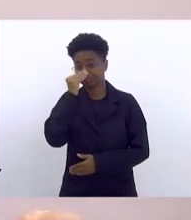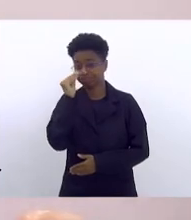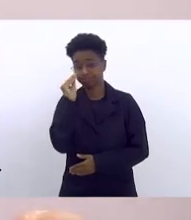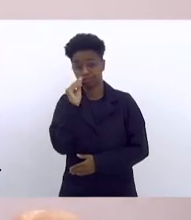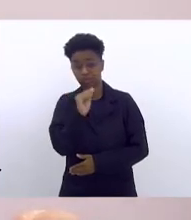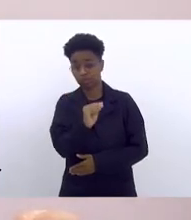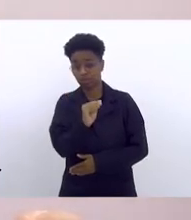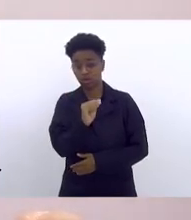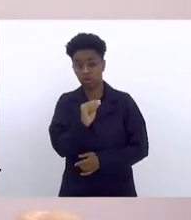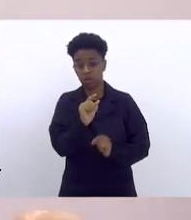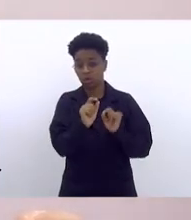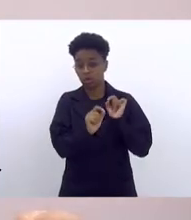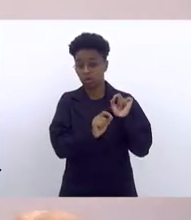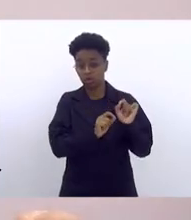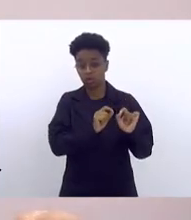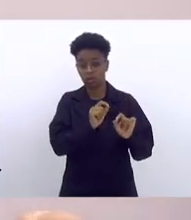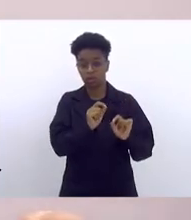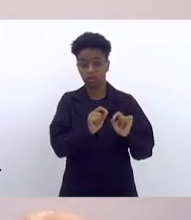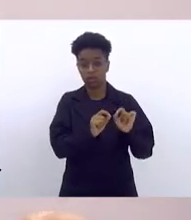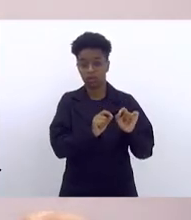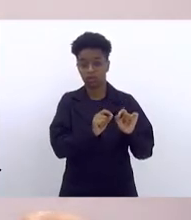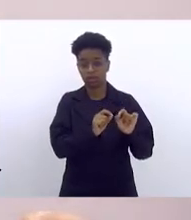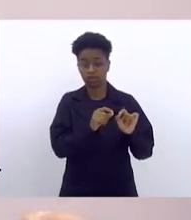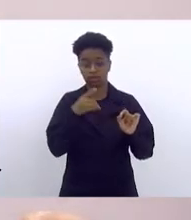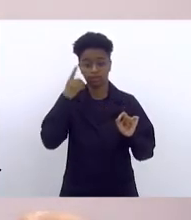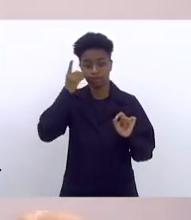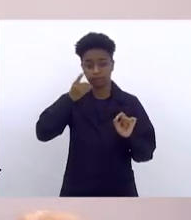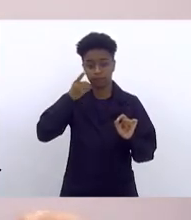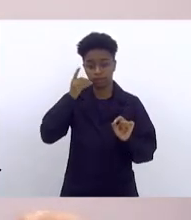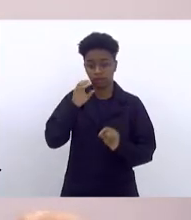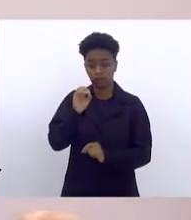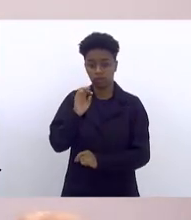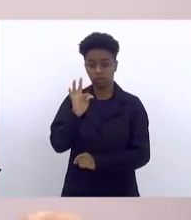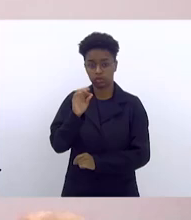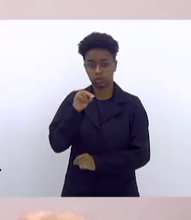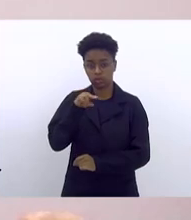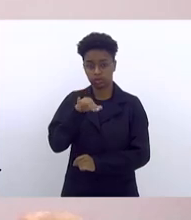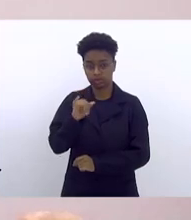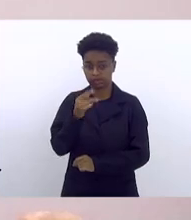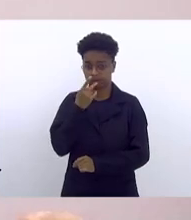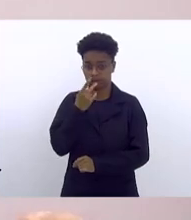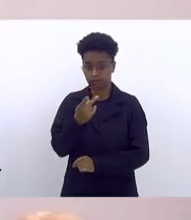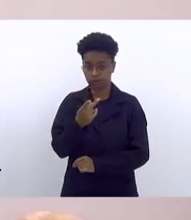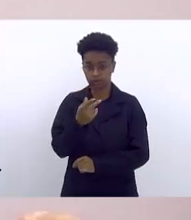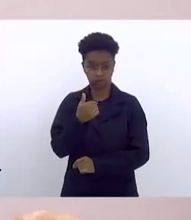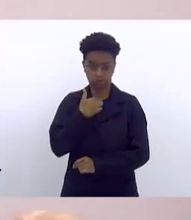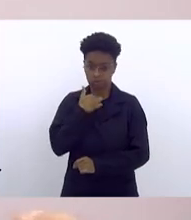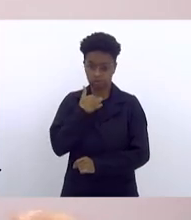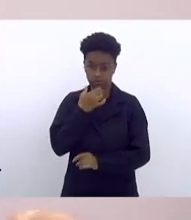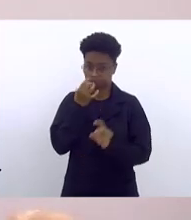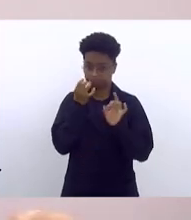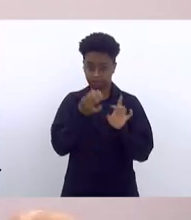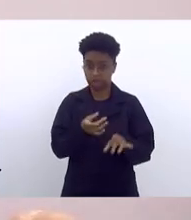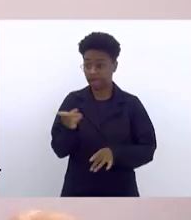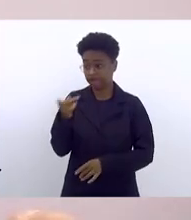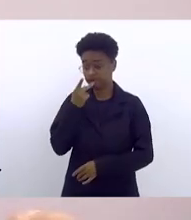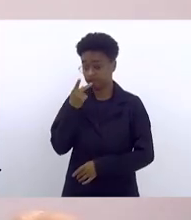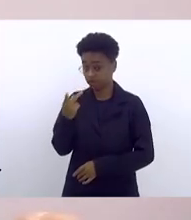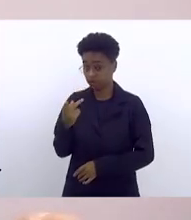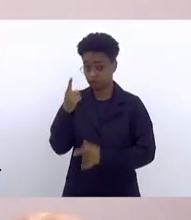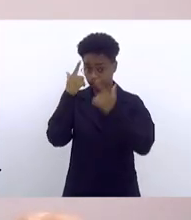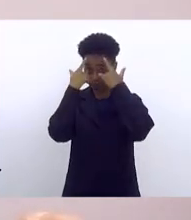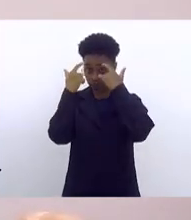foi dito aqui pelo senhor deputado doutor Andi Paulo disse ele que a violência na escola